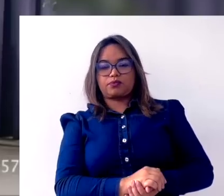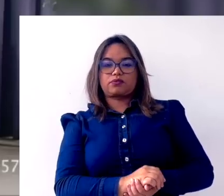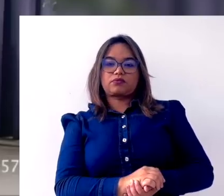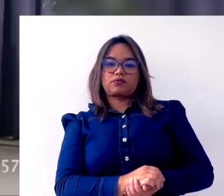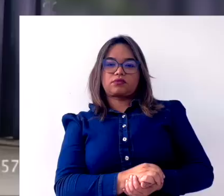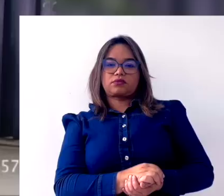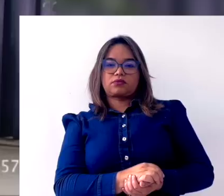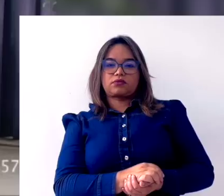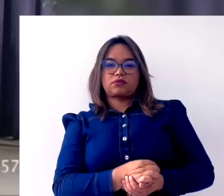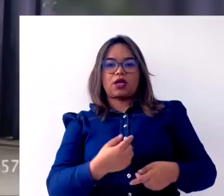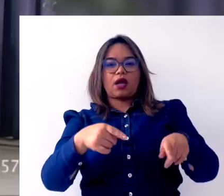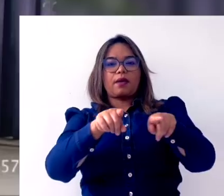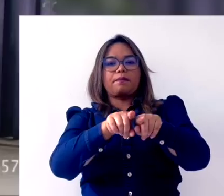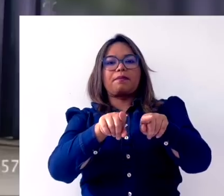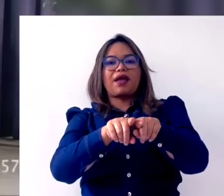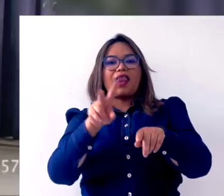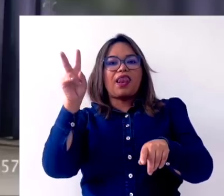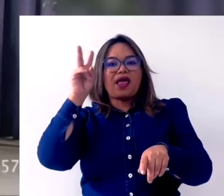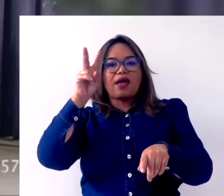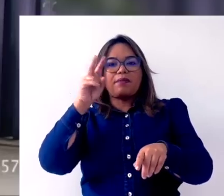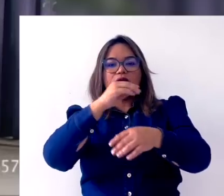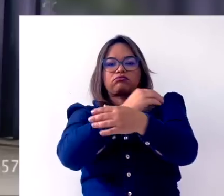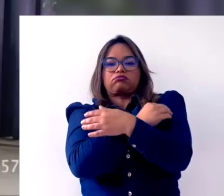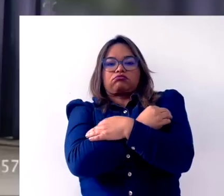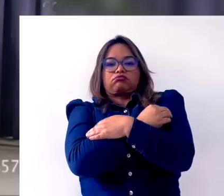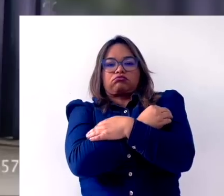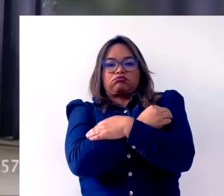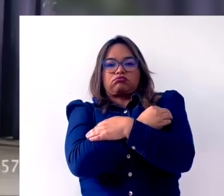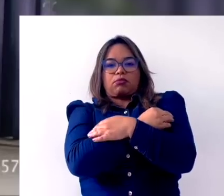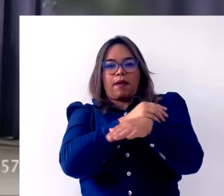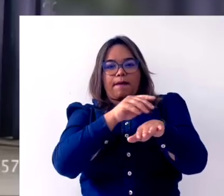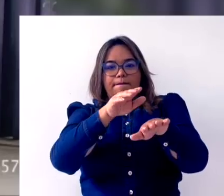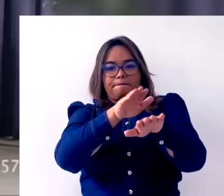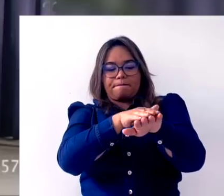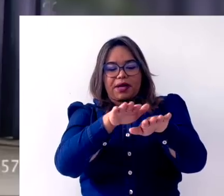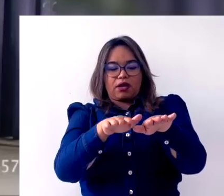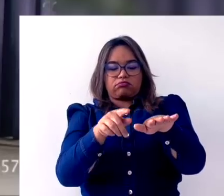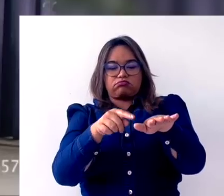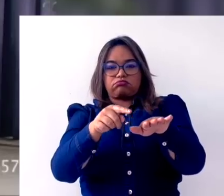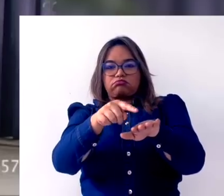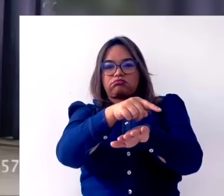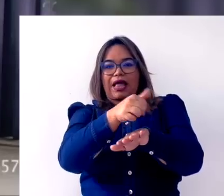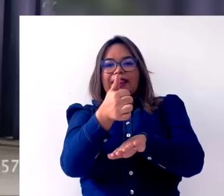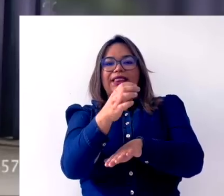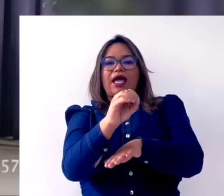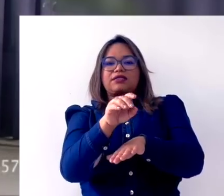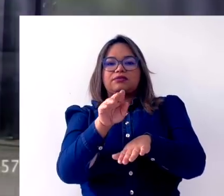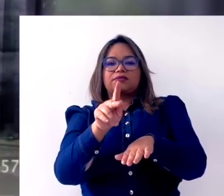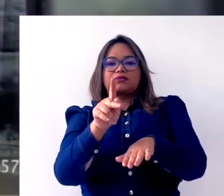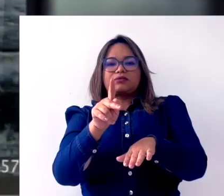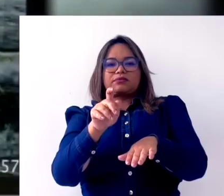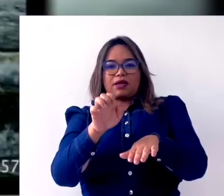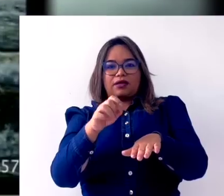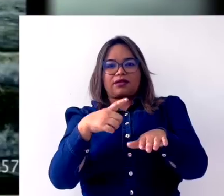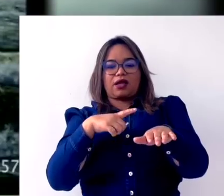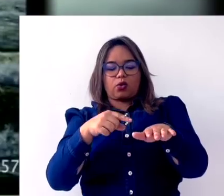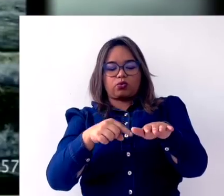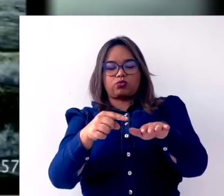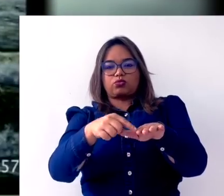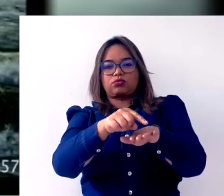E também os dedos da estátua de Daniel capítulo 2. Então esta é uma besta